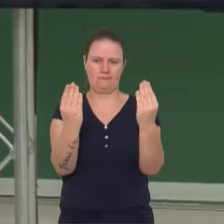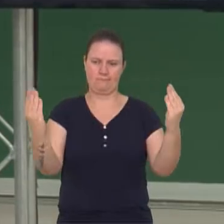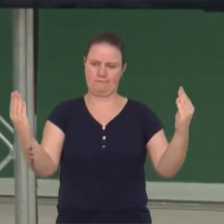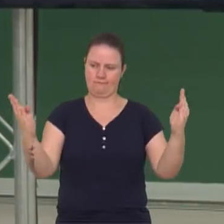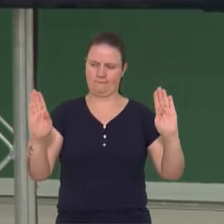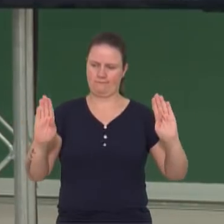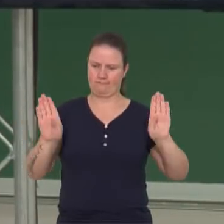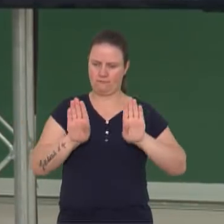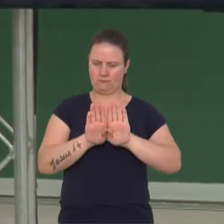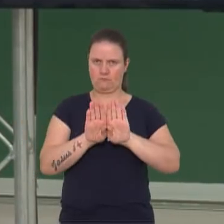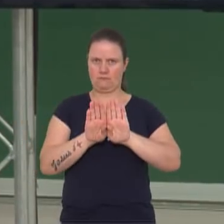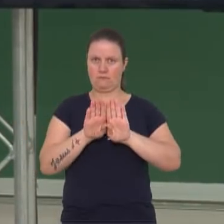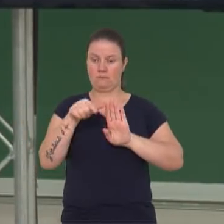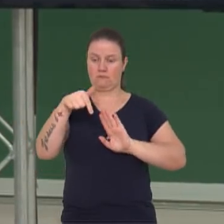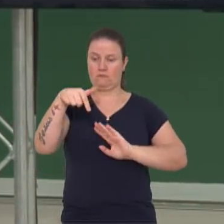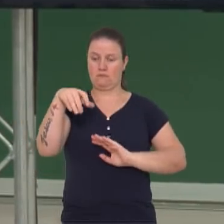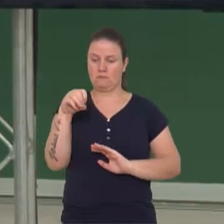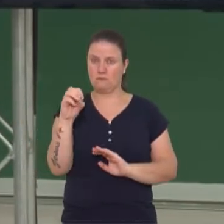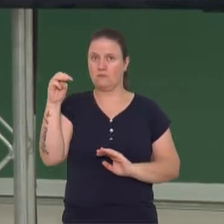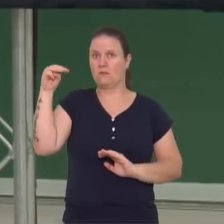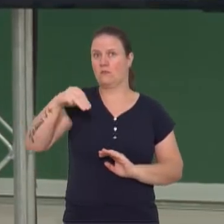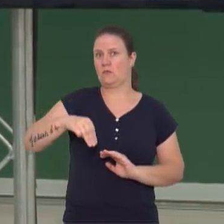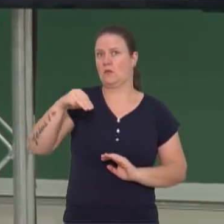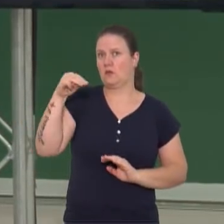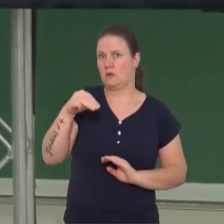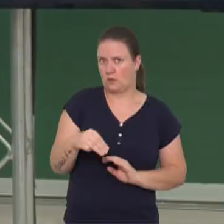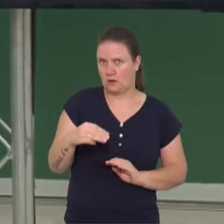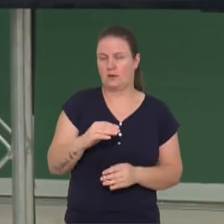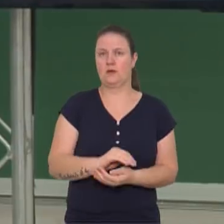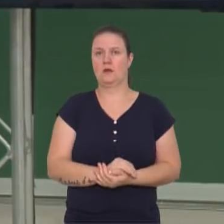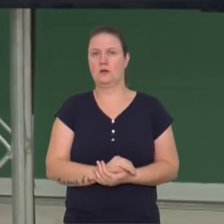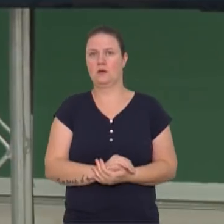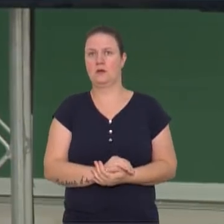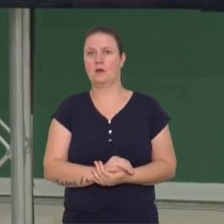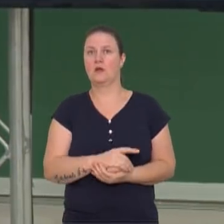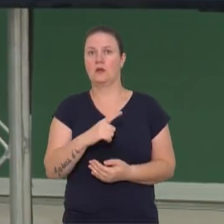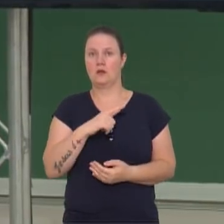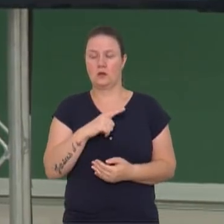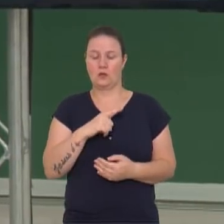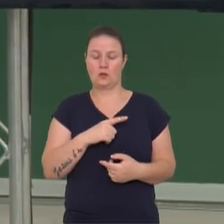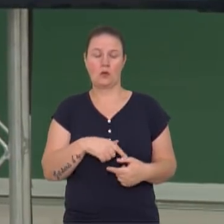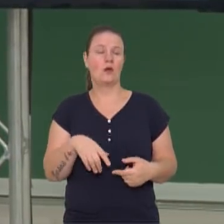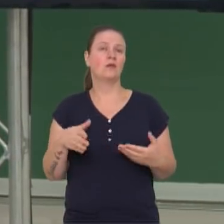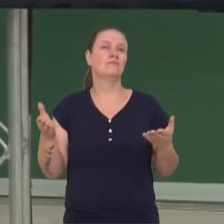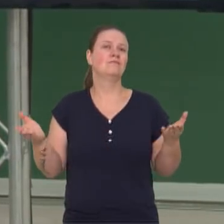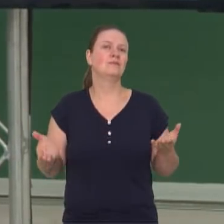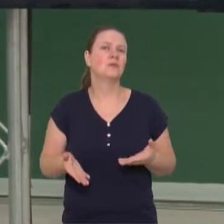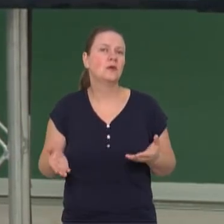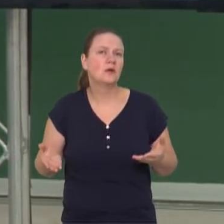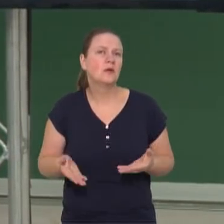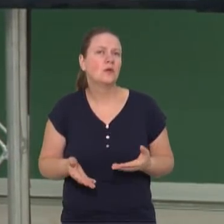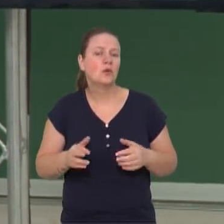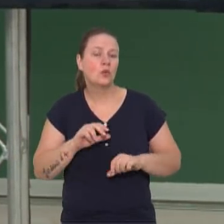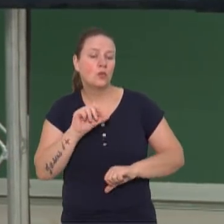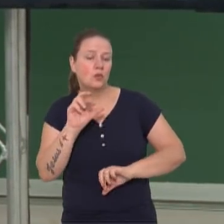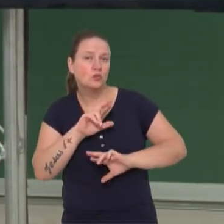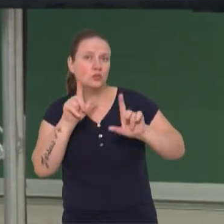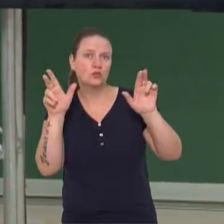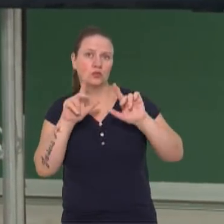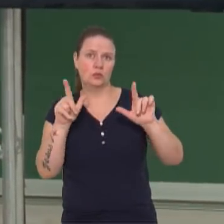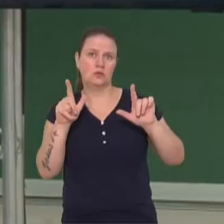70 metros. Então, olha lá, cercar de novo é a ideia de perímetro. Só que agora é um